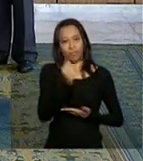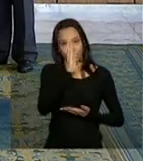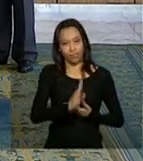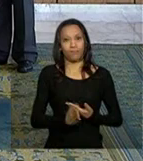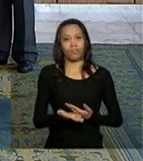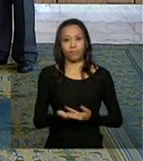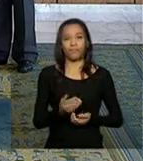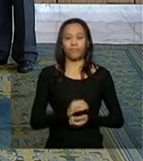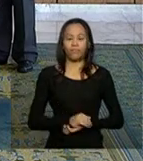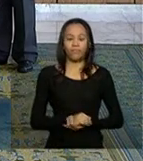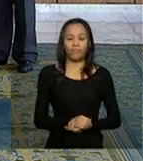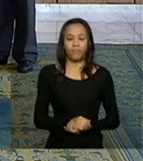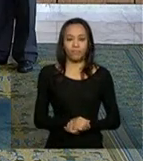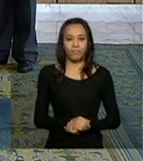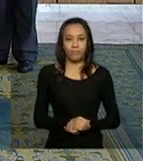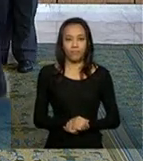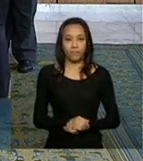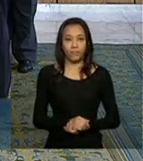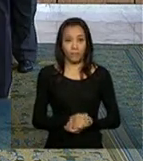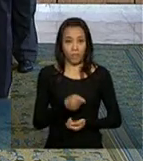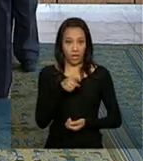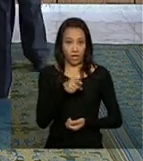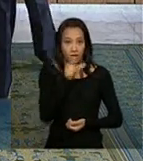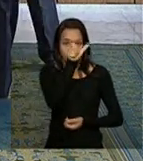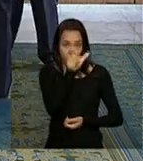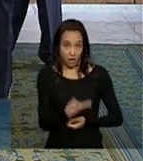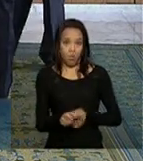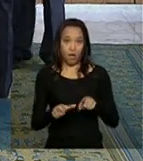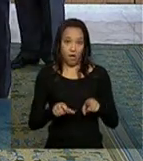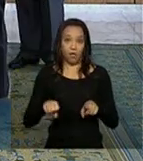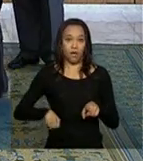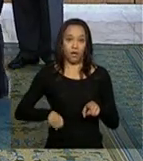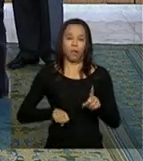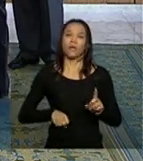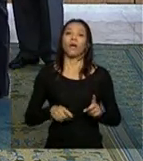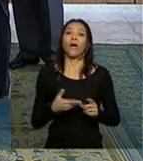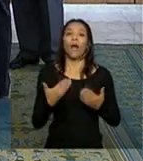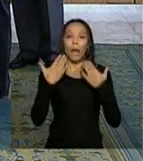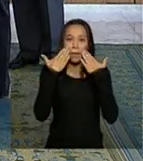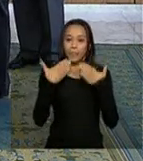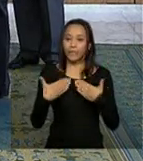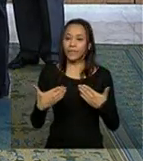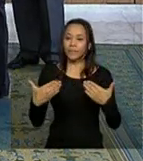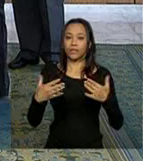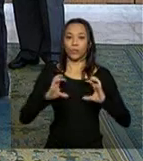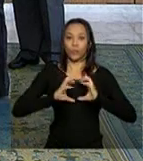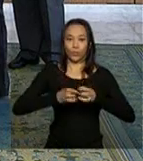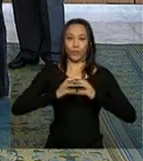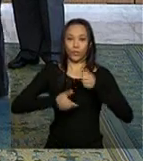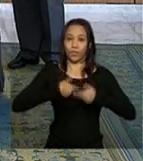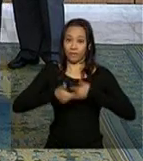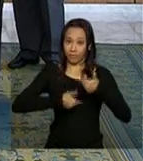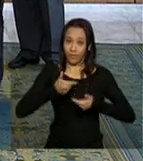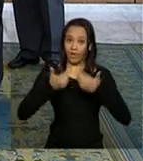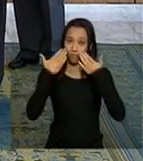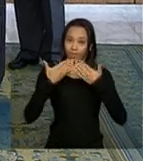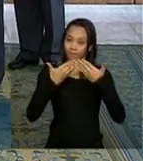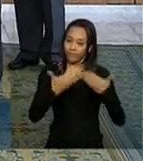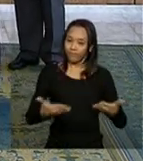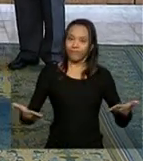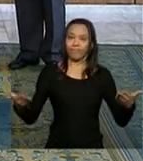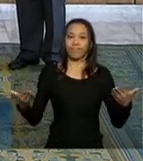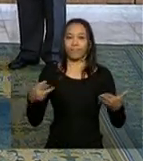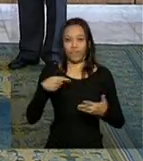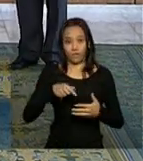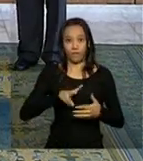Brasil. E ele agora, então, apresenta a equipe que vai atuar com ele aqui no